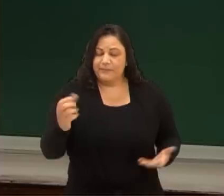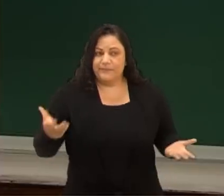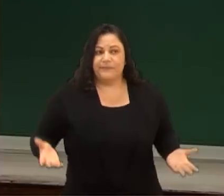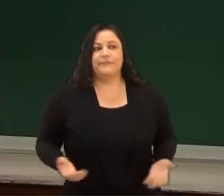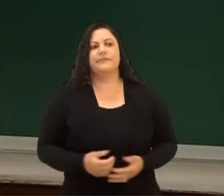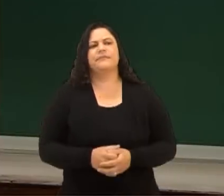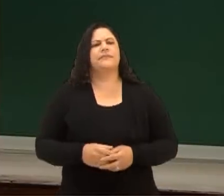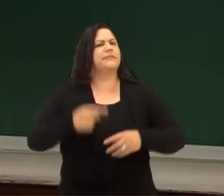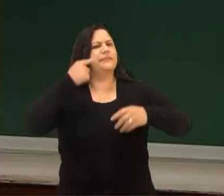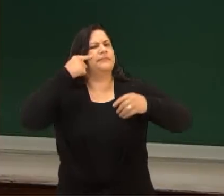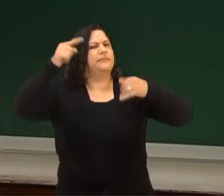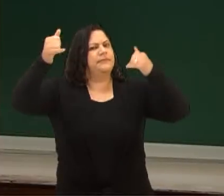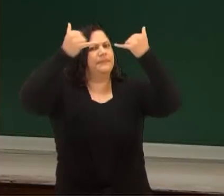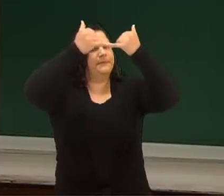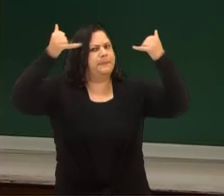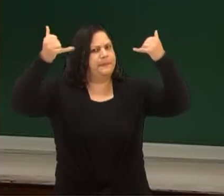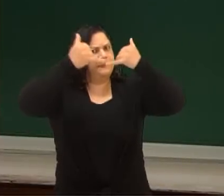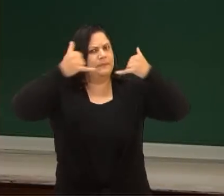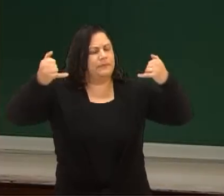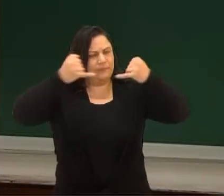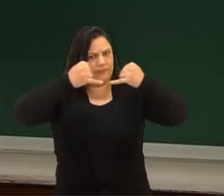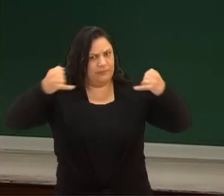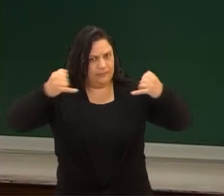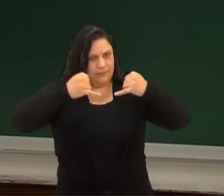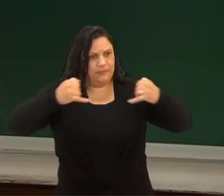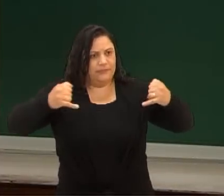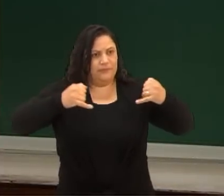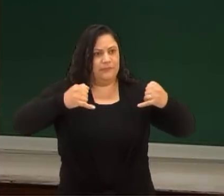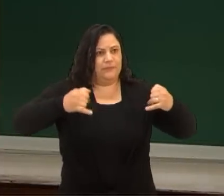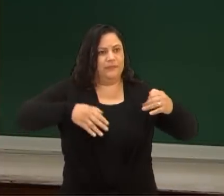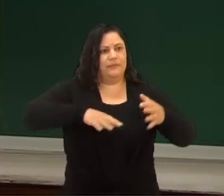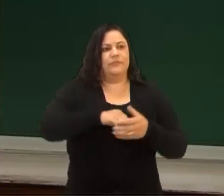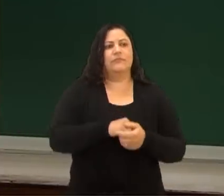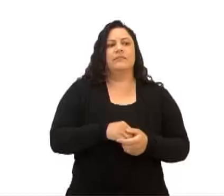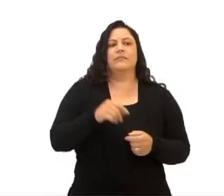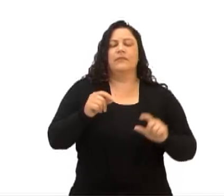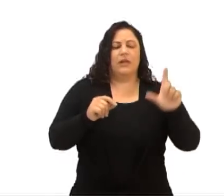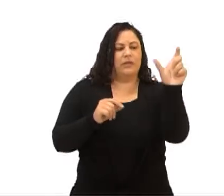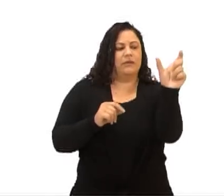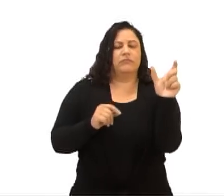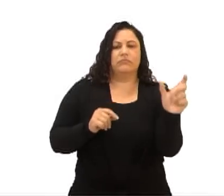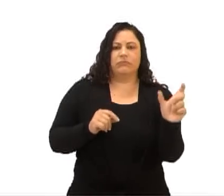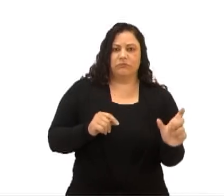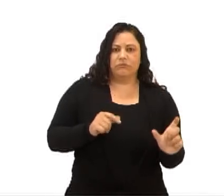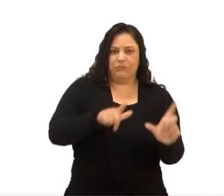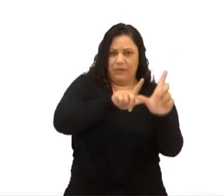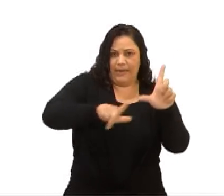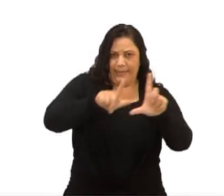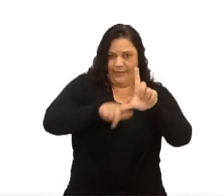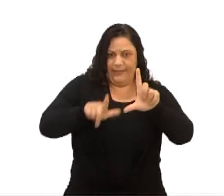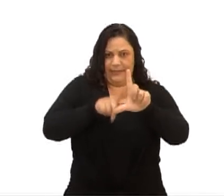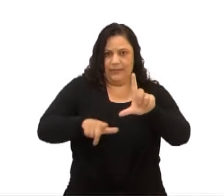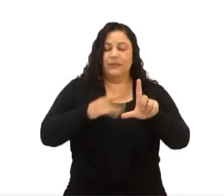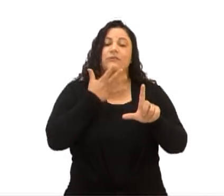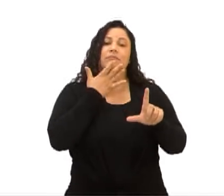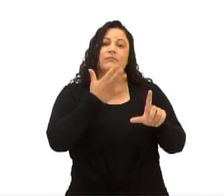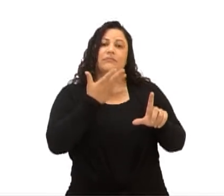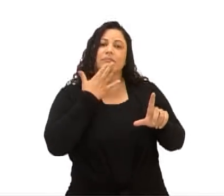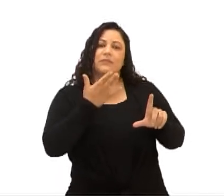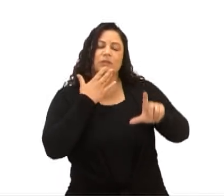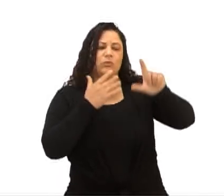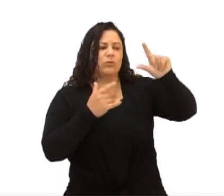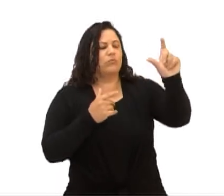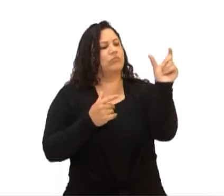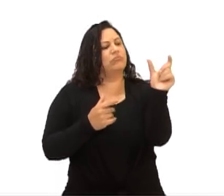essa demarcação das zonas térmicas, tá? Então aqui a legenda que nos sinaliza as cores, e vejam uma coisa